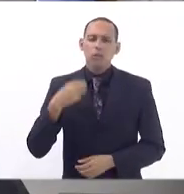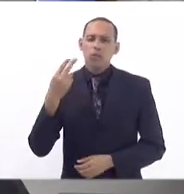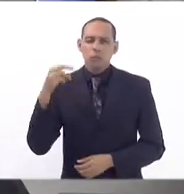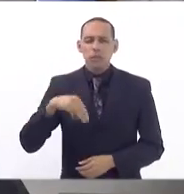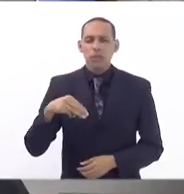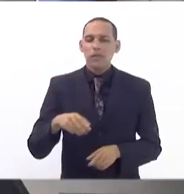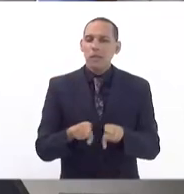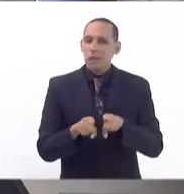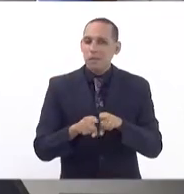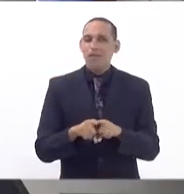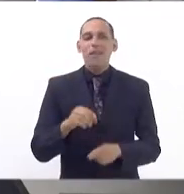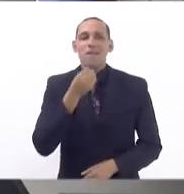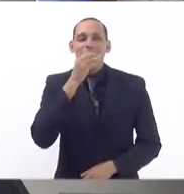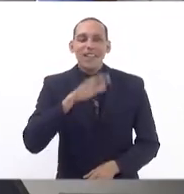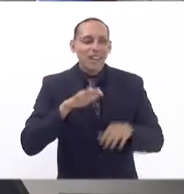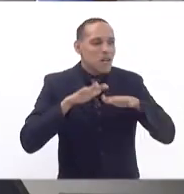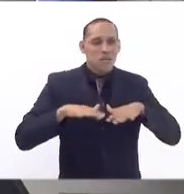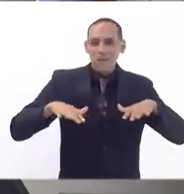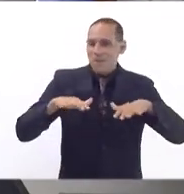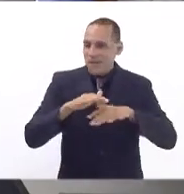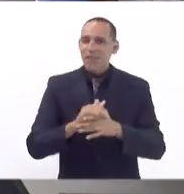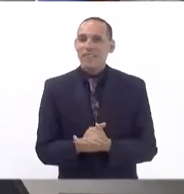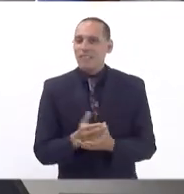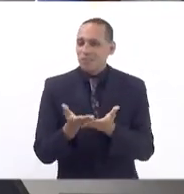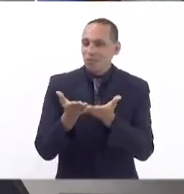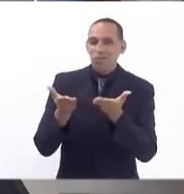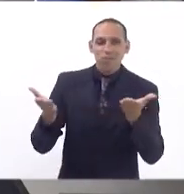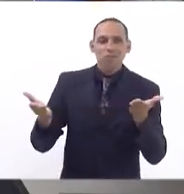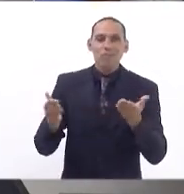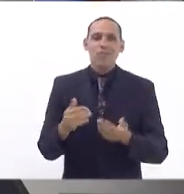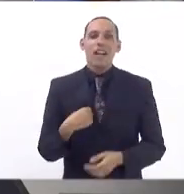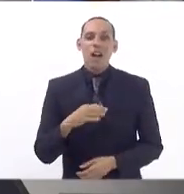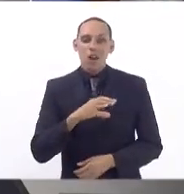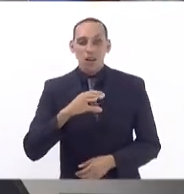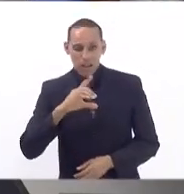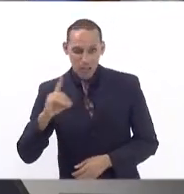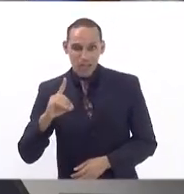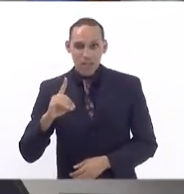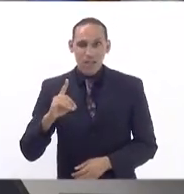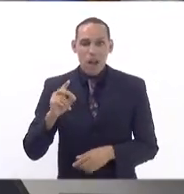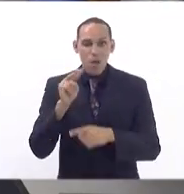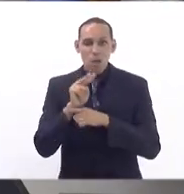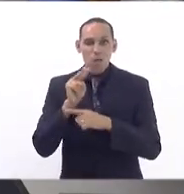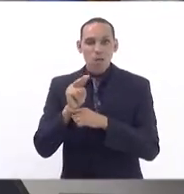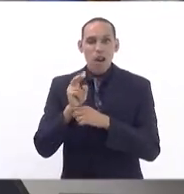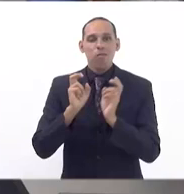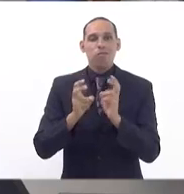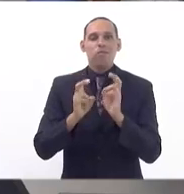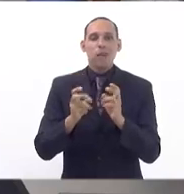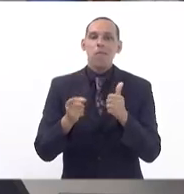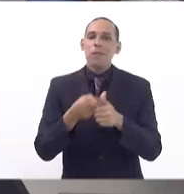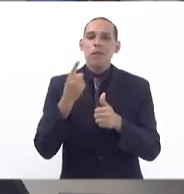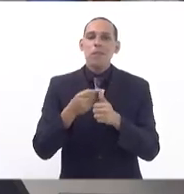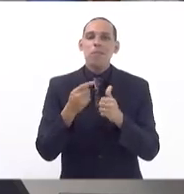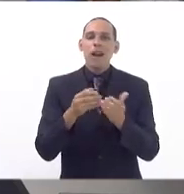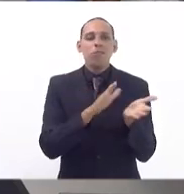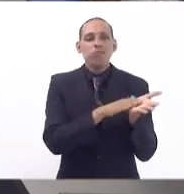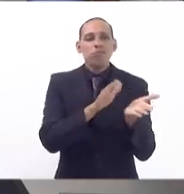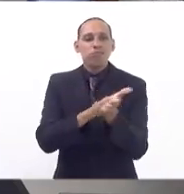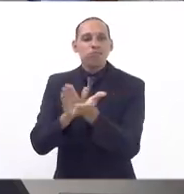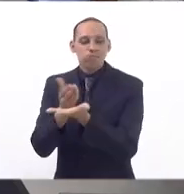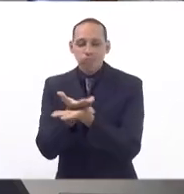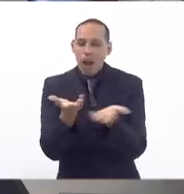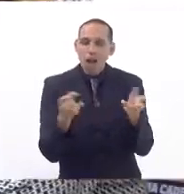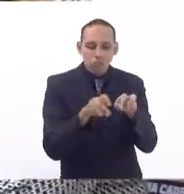Boa tarde a todas as Rafaela olegária Sou coordenadora do Observatório dos trens é sal da primeira mesa um trabalho